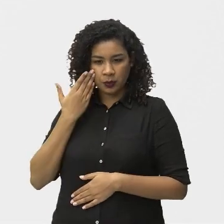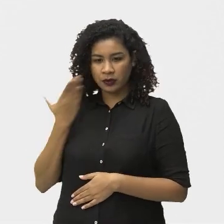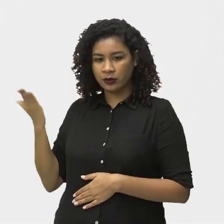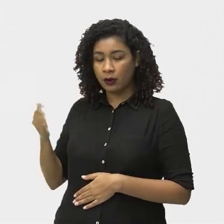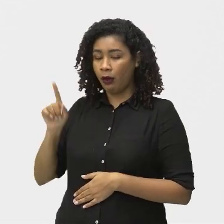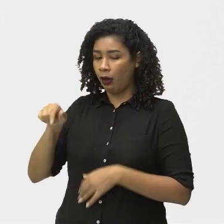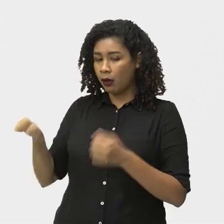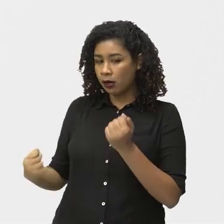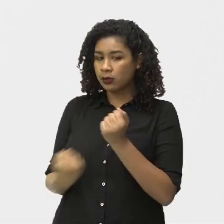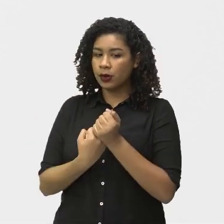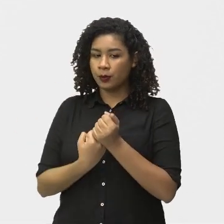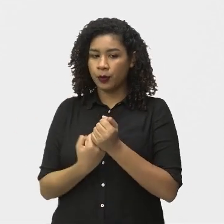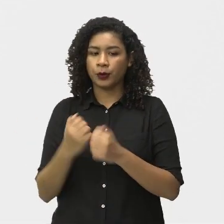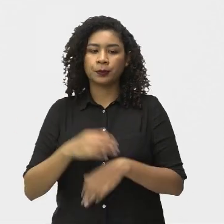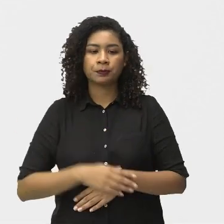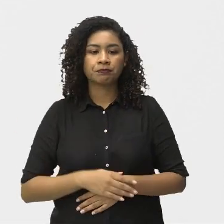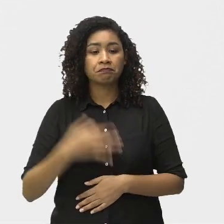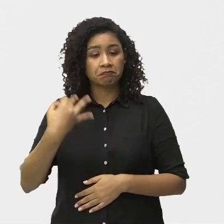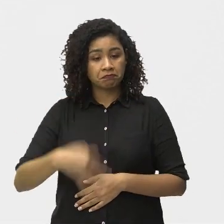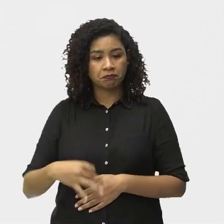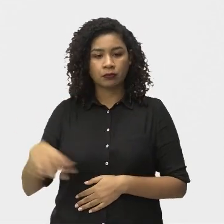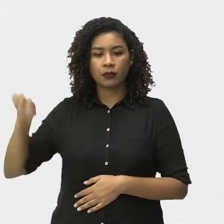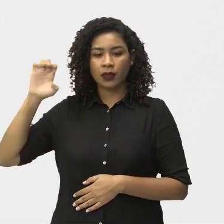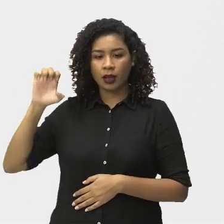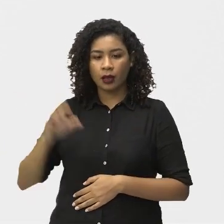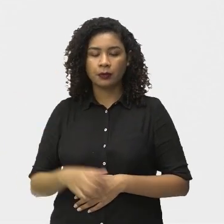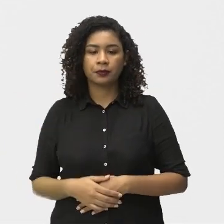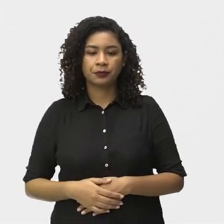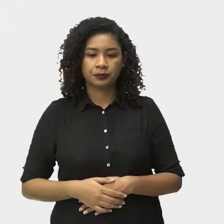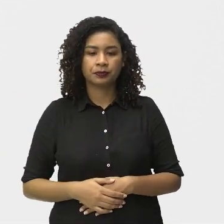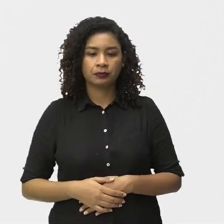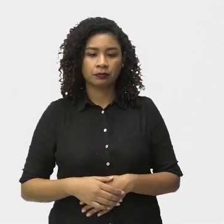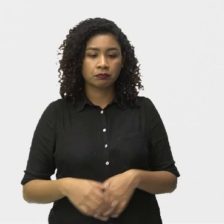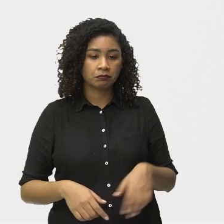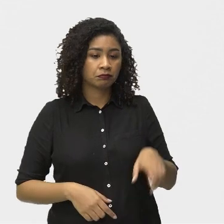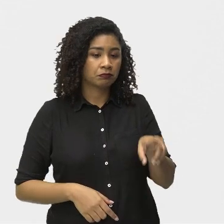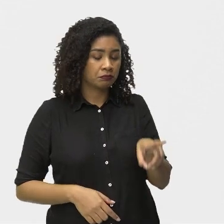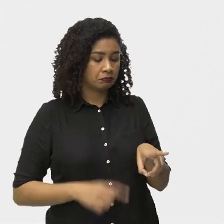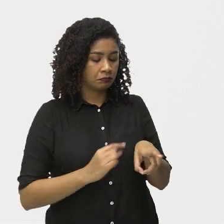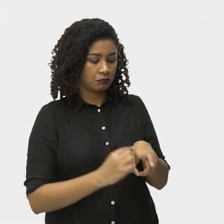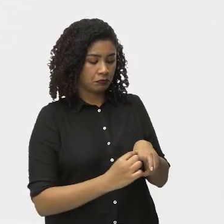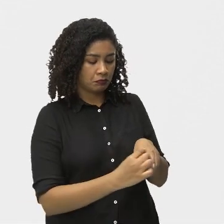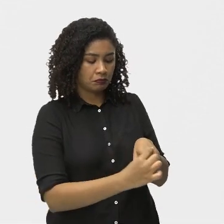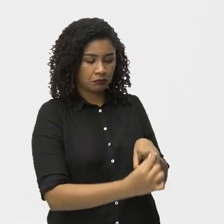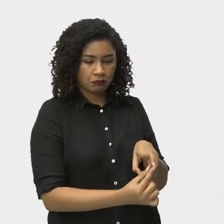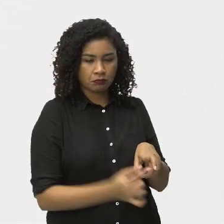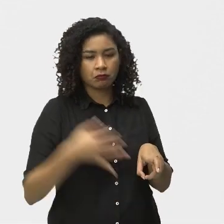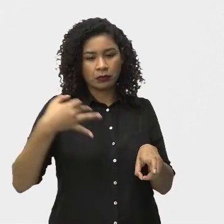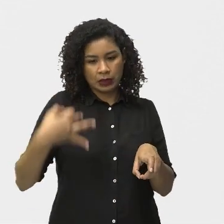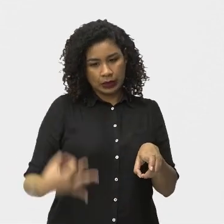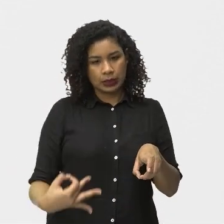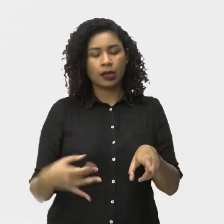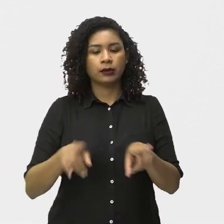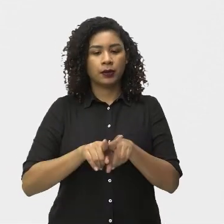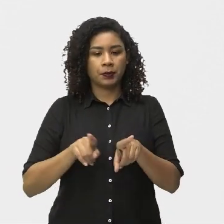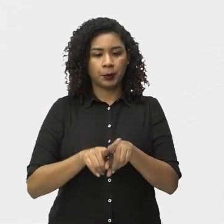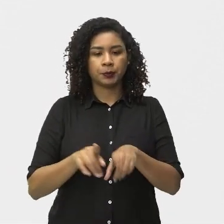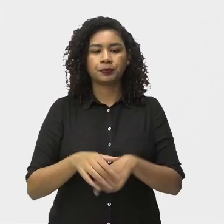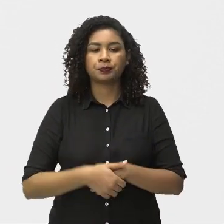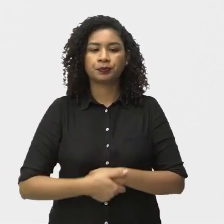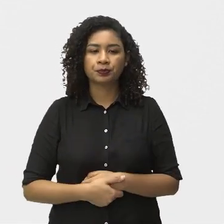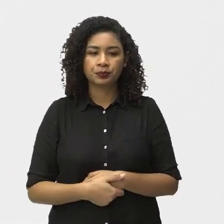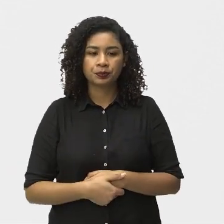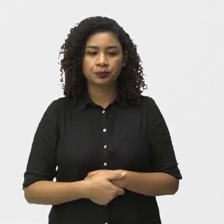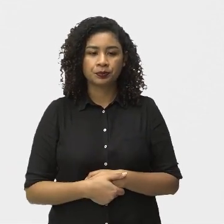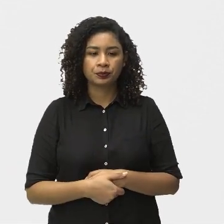anexas, tá certo? E na letra E, no homem, a uretra passa pelo interior do pênis, tá certinho? Onde vai acontecer a eliminação da urina e também do